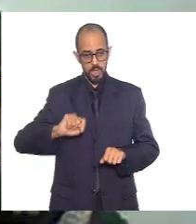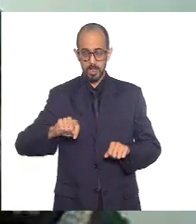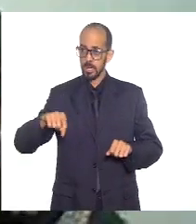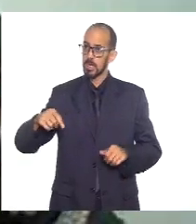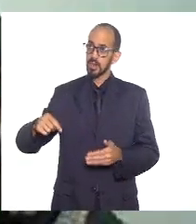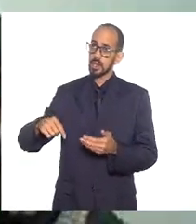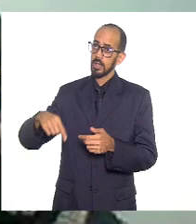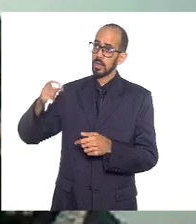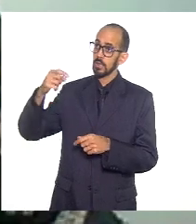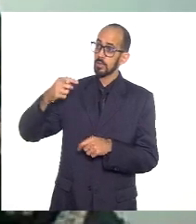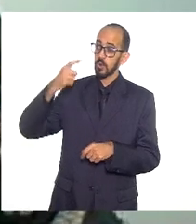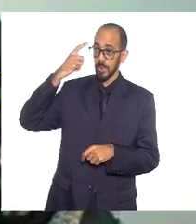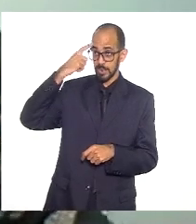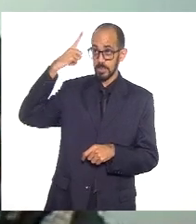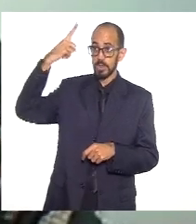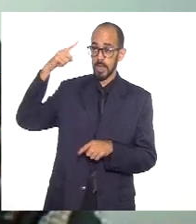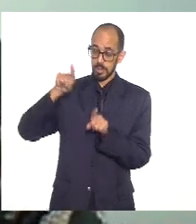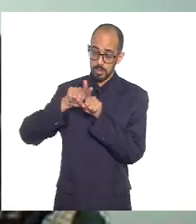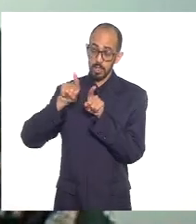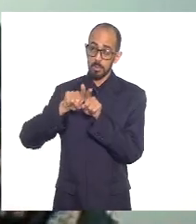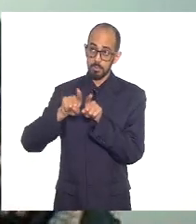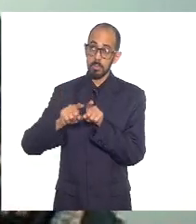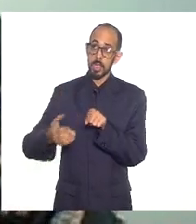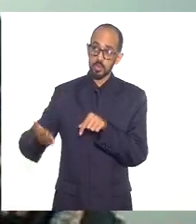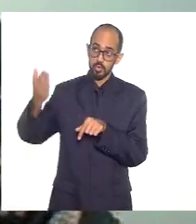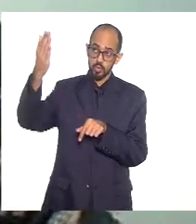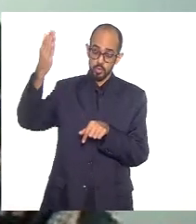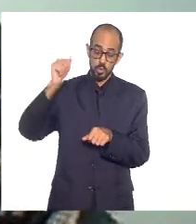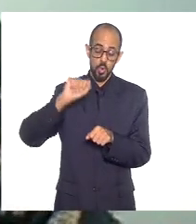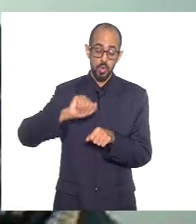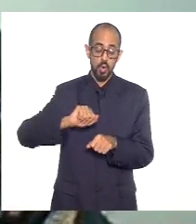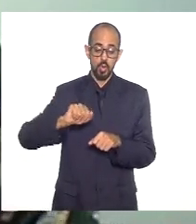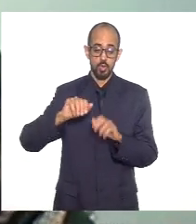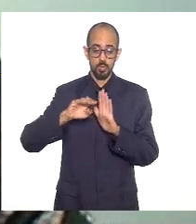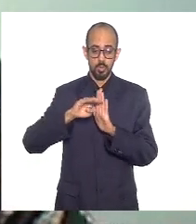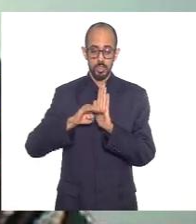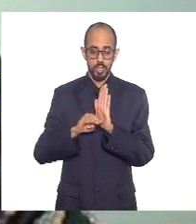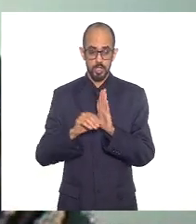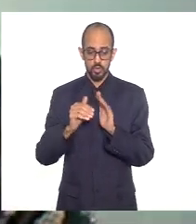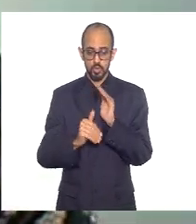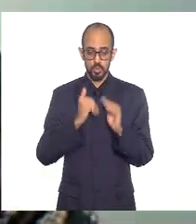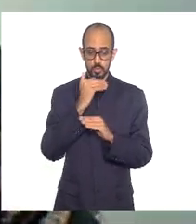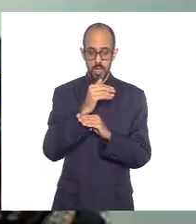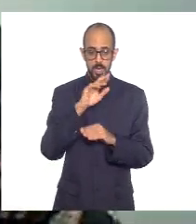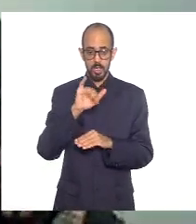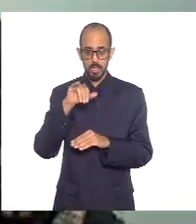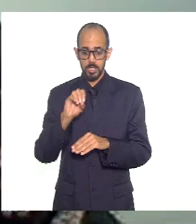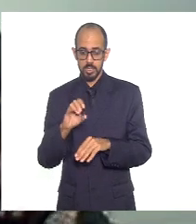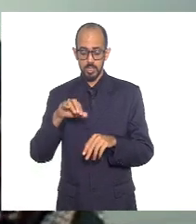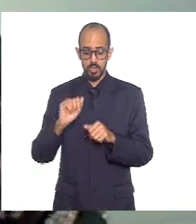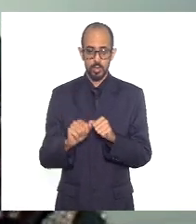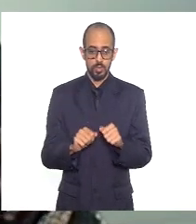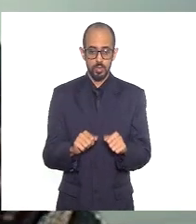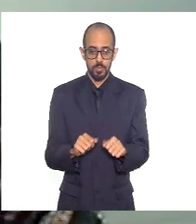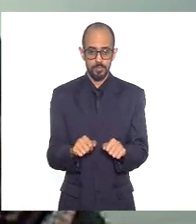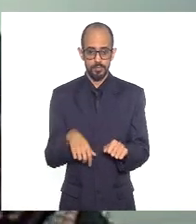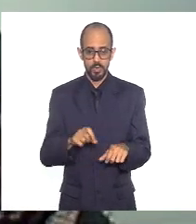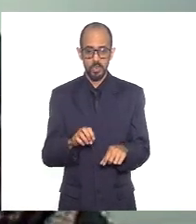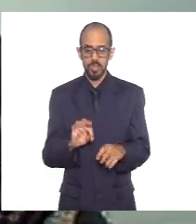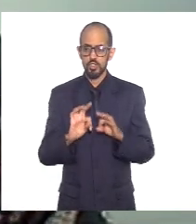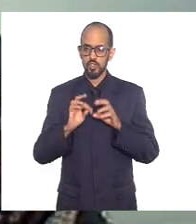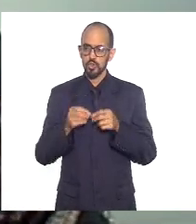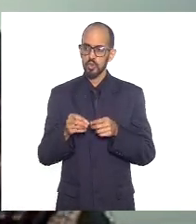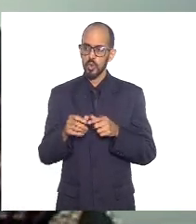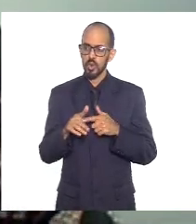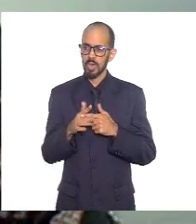autoria do Supera Rio, a questão da pobreza, no desenvolvimento econômico, na modernização tributária e fiscal, na modernização